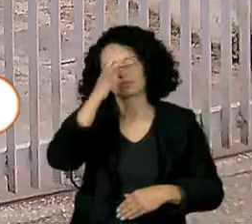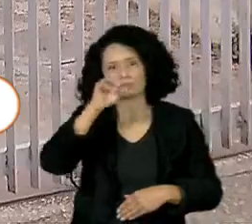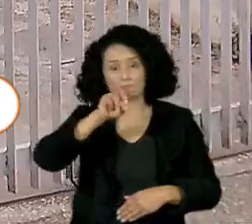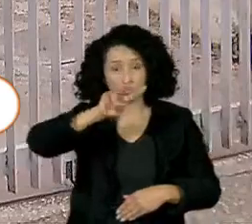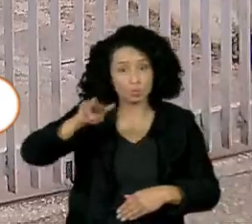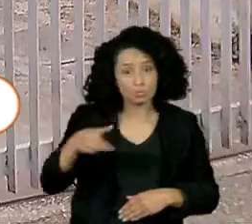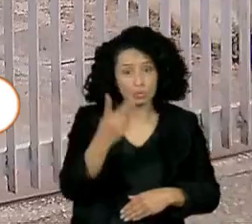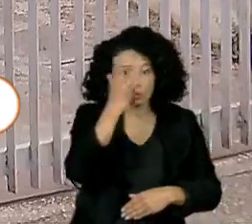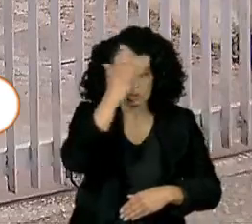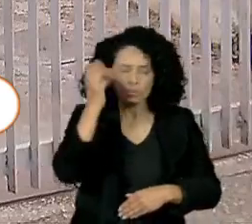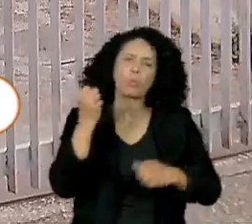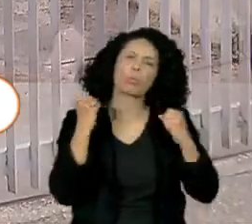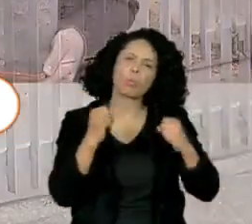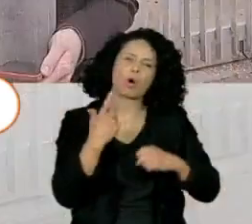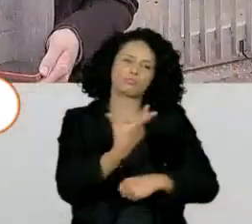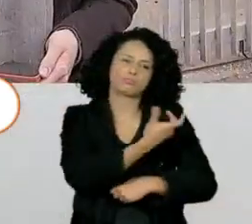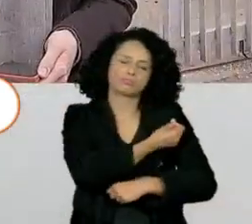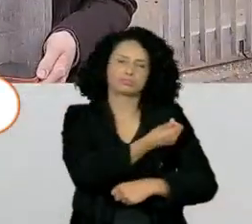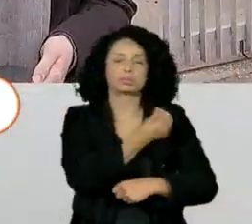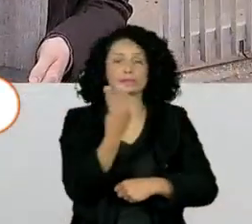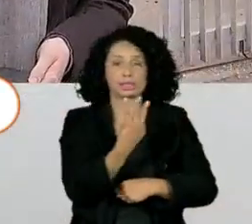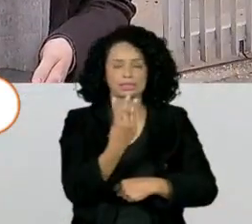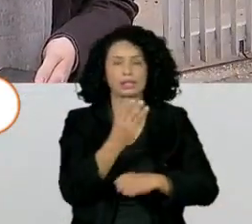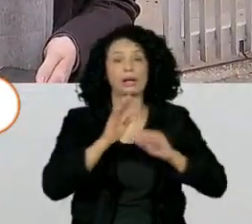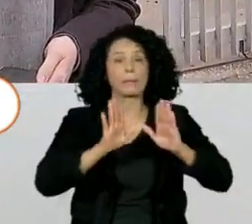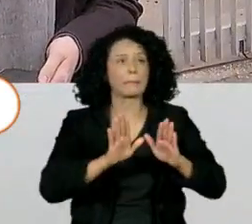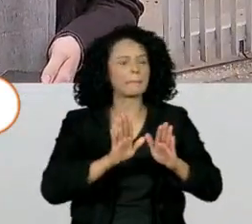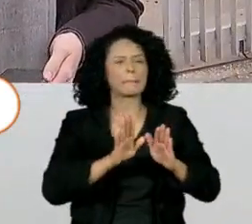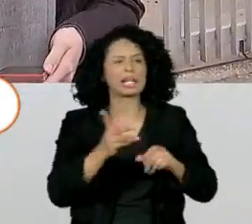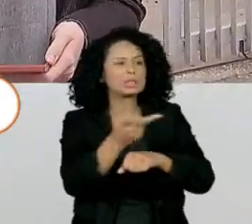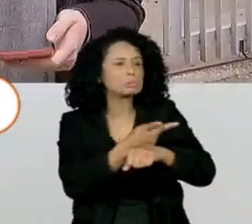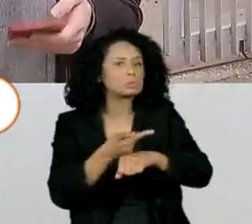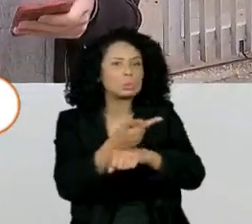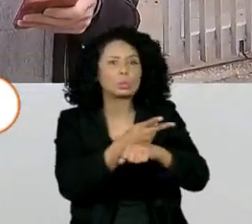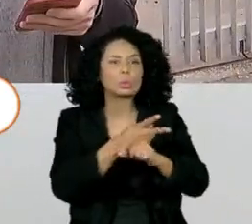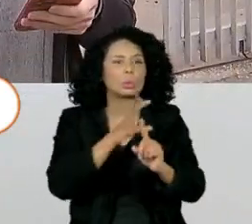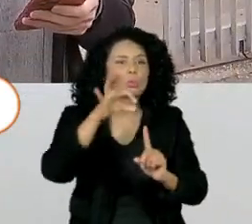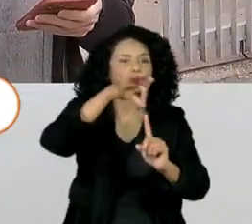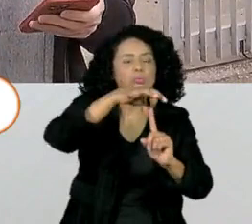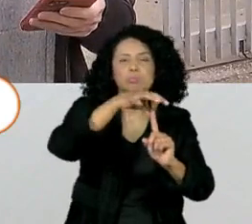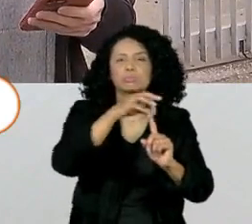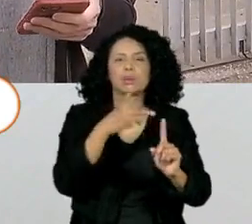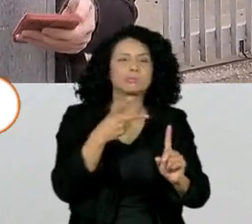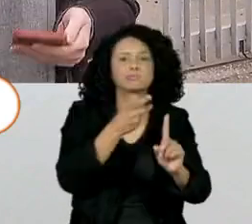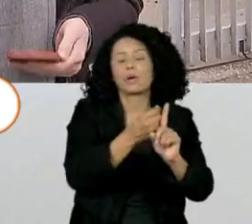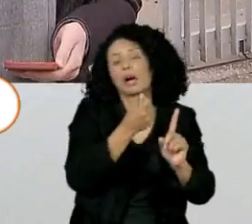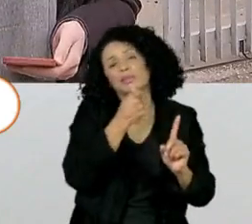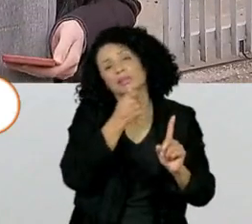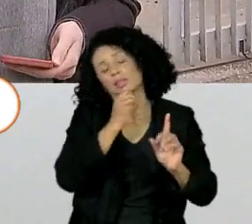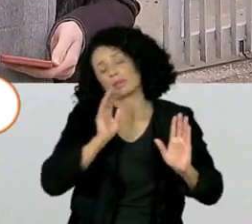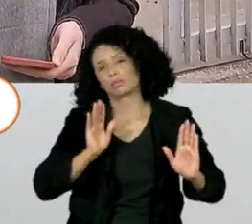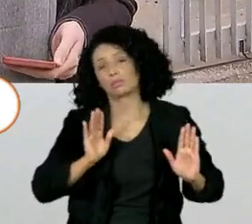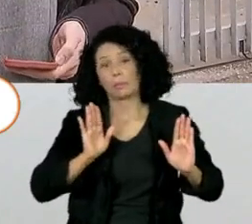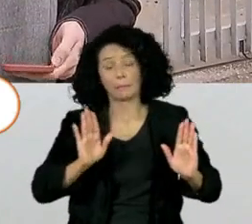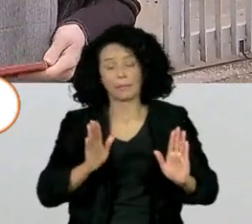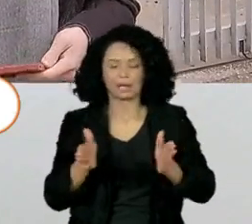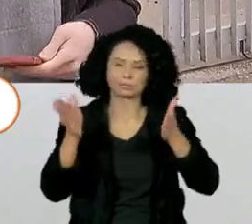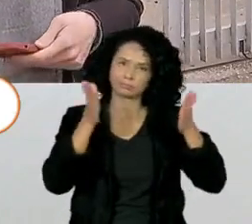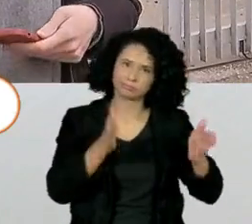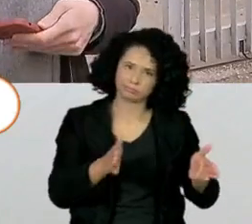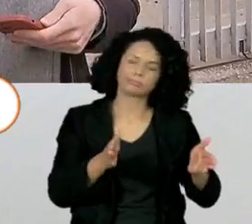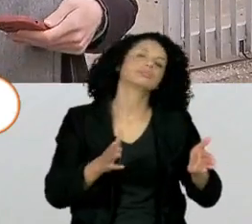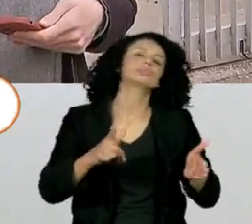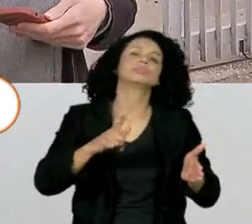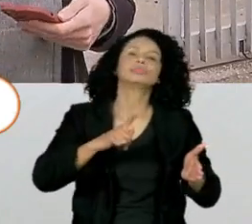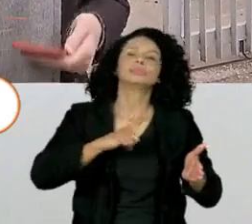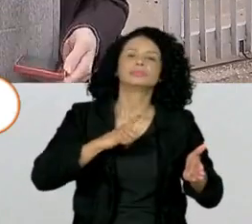terceira dose da vacina, mas ainda não procuraram uma unidade básica de saúde para garantirem a imunização. Já o segundo momento é justamente